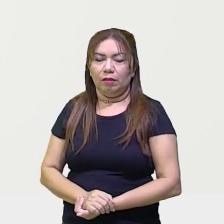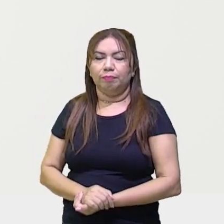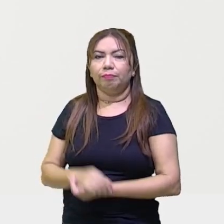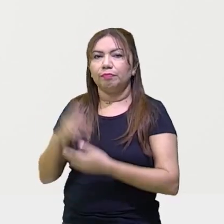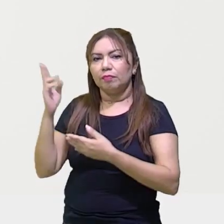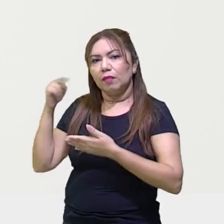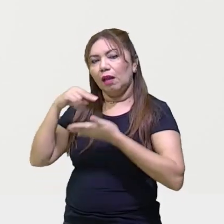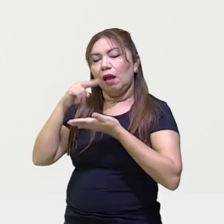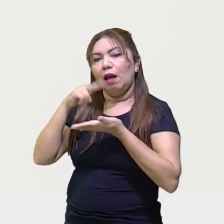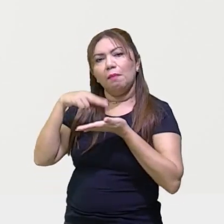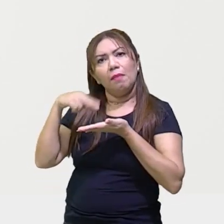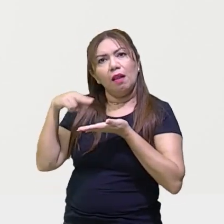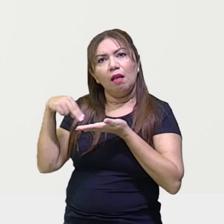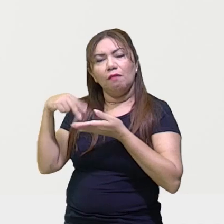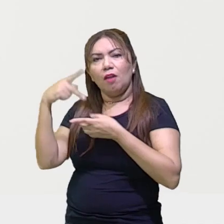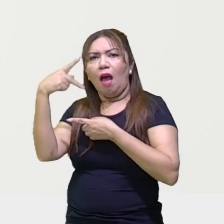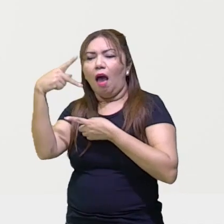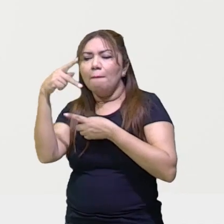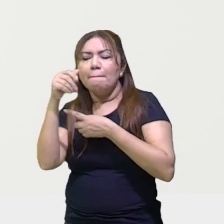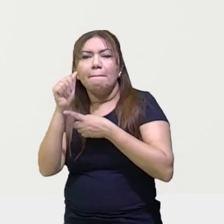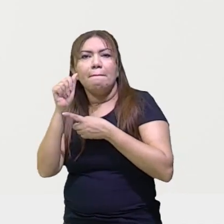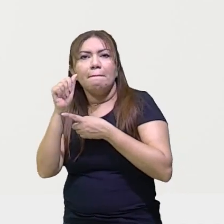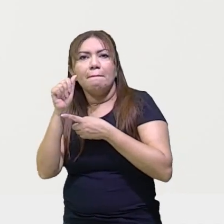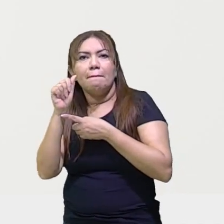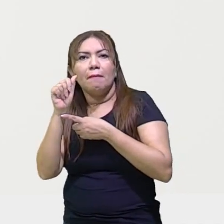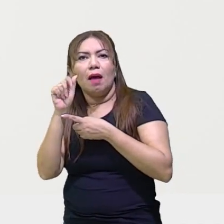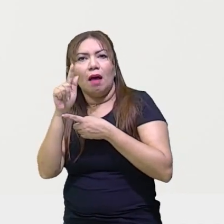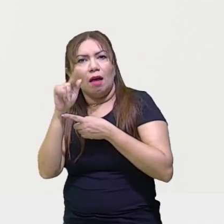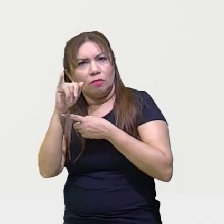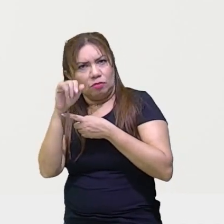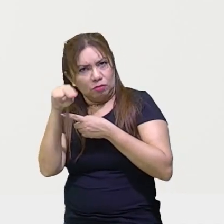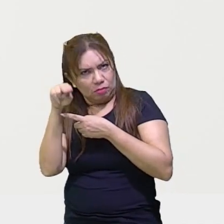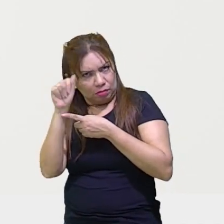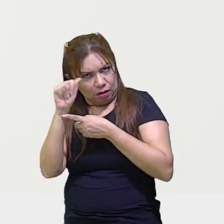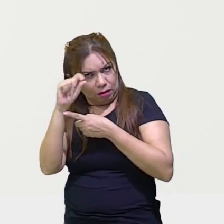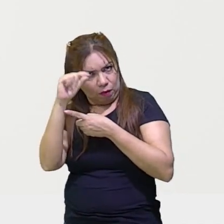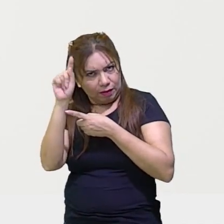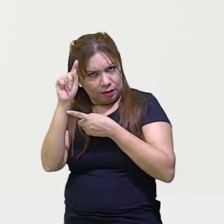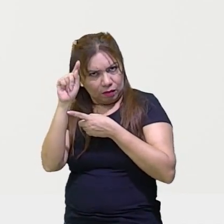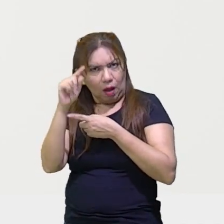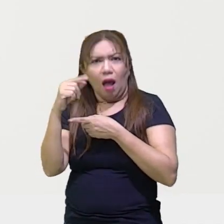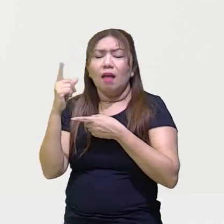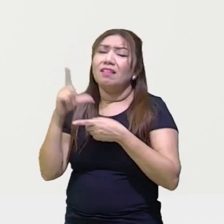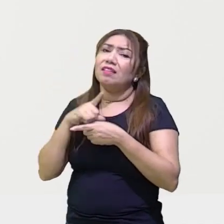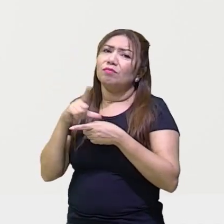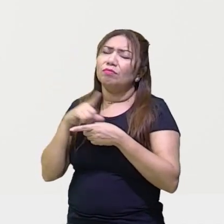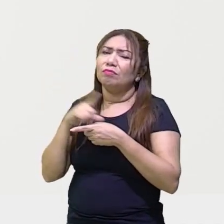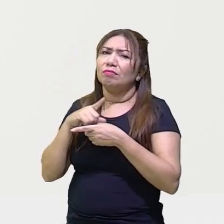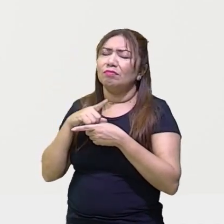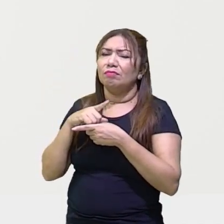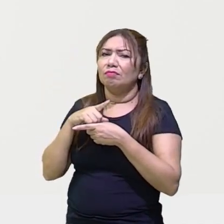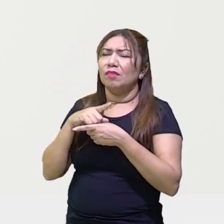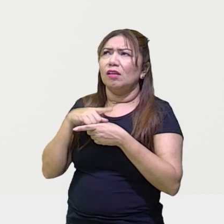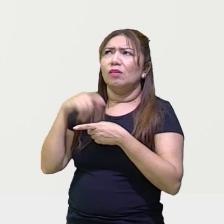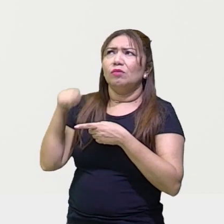Leia a palavra página. Eu faço questão de pronunciá-la para que vocês